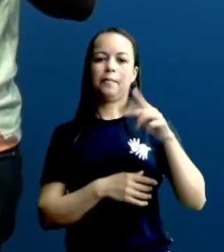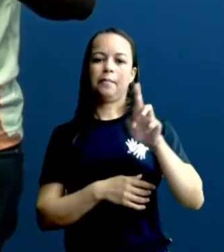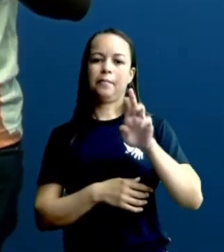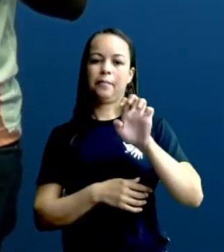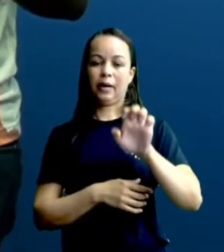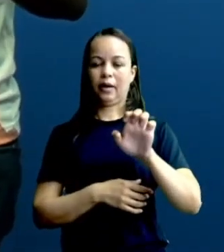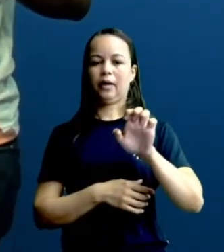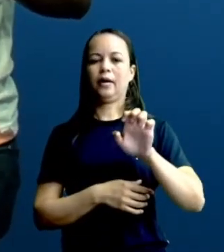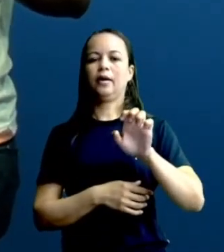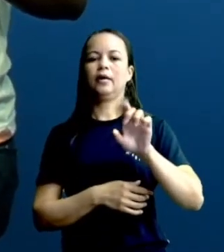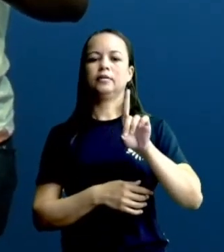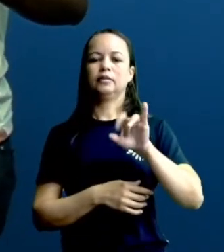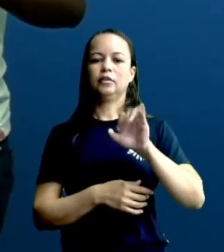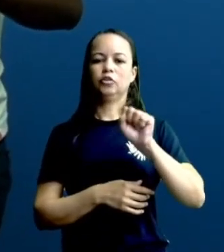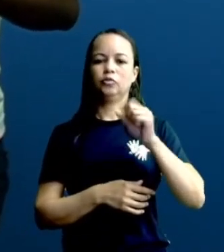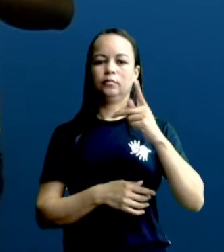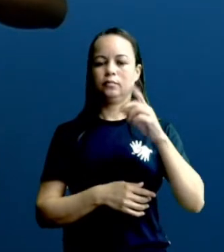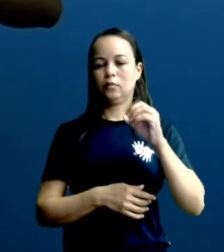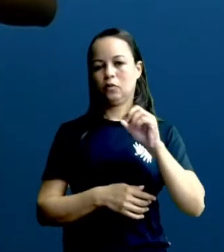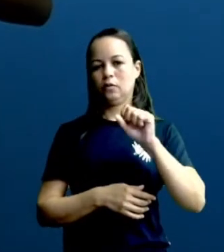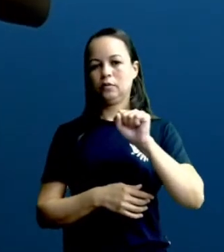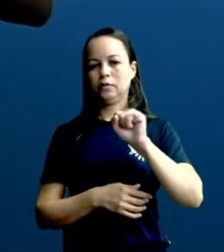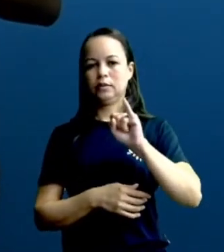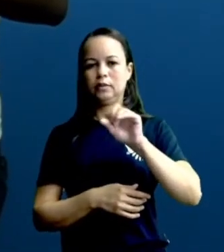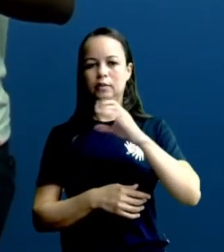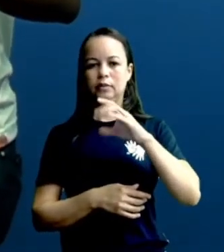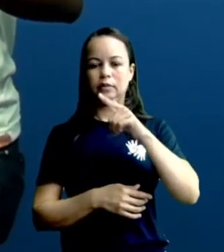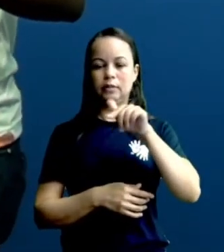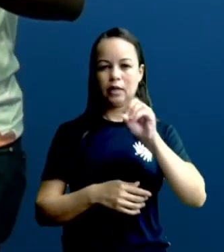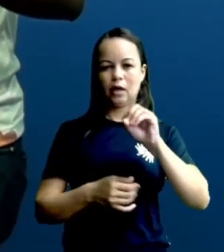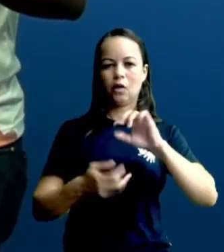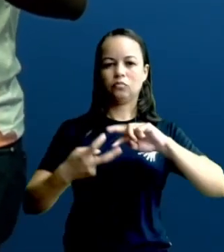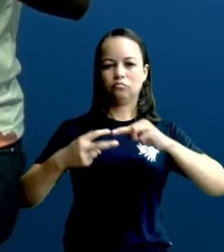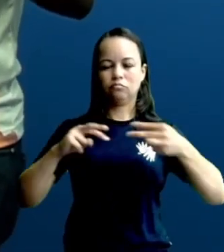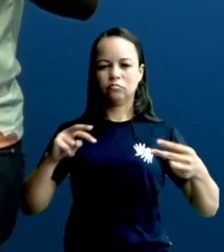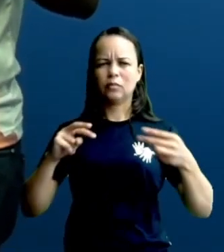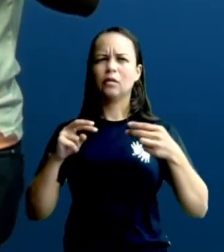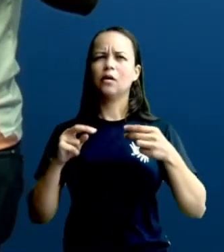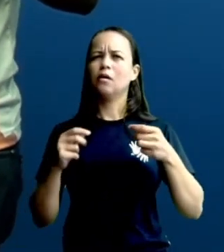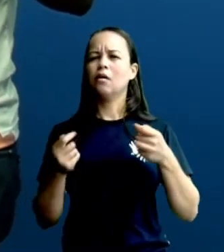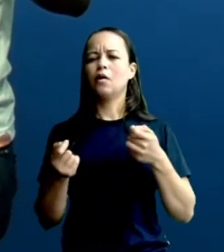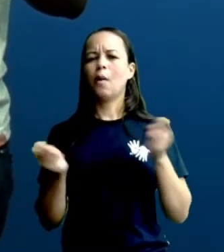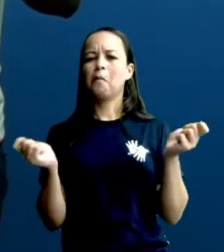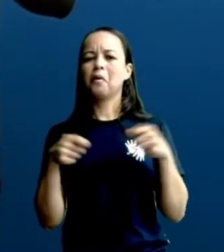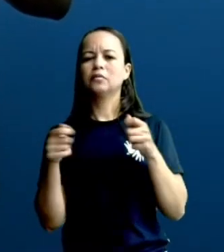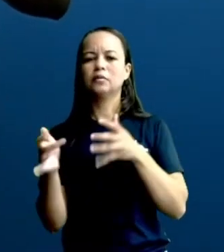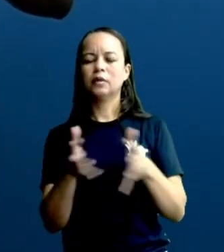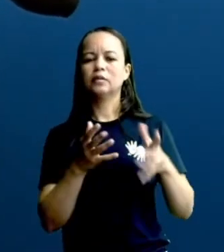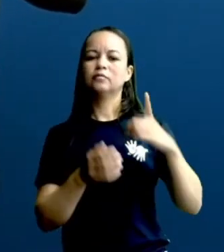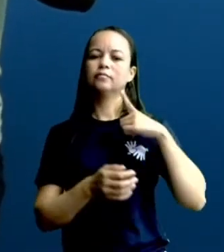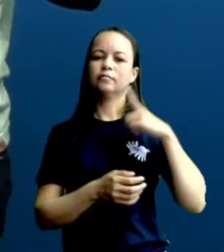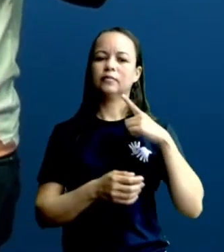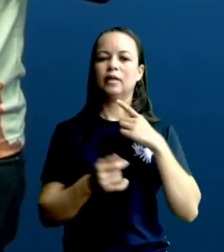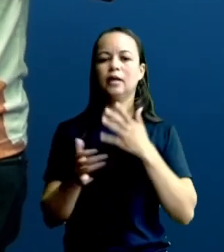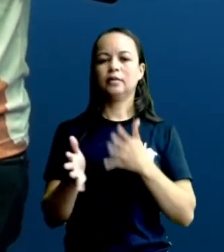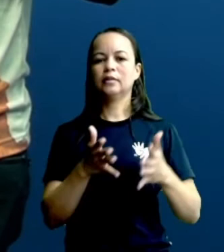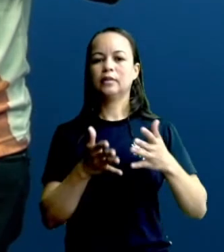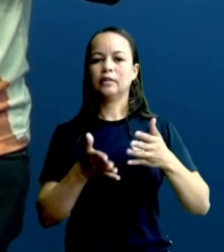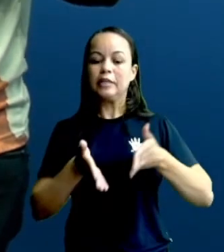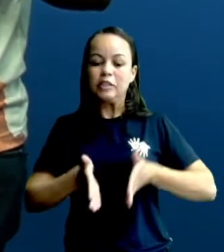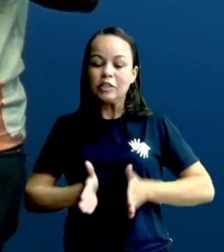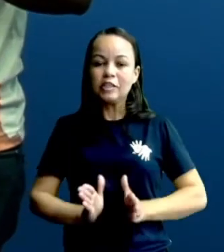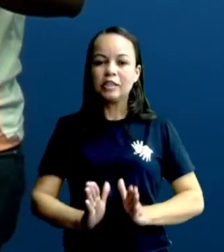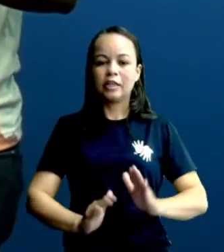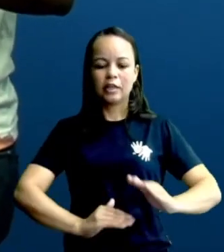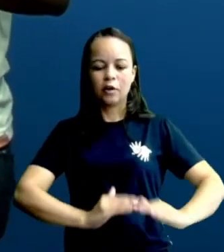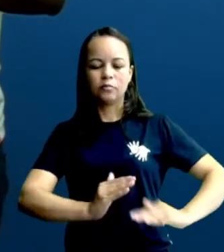Essa predisposição genética, digamos que seria uma possibilidade que você já tem desde nascença,